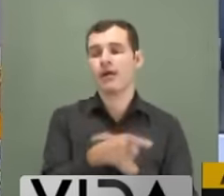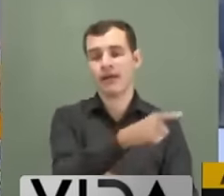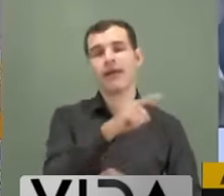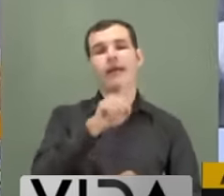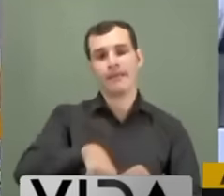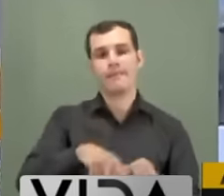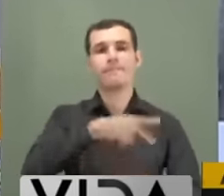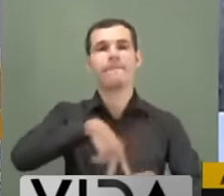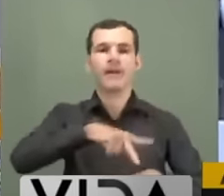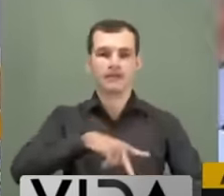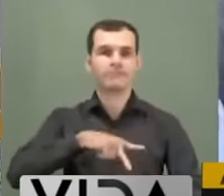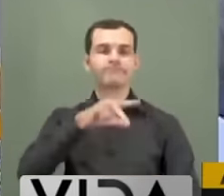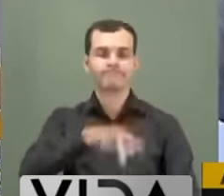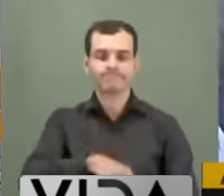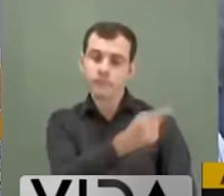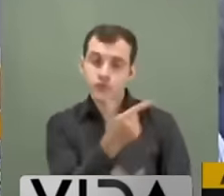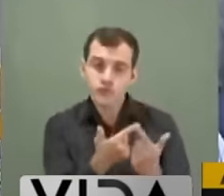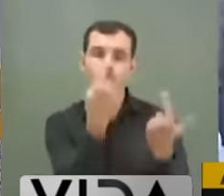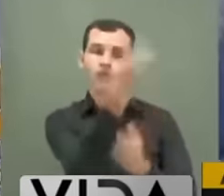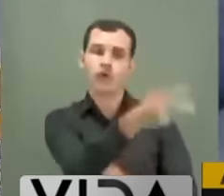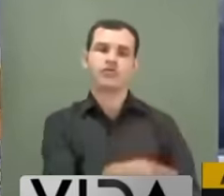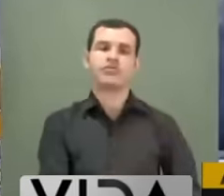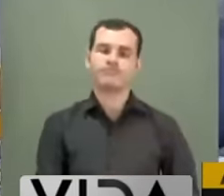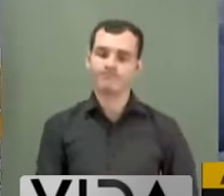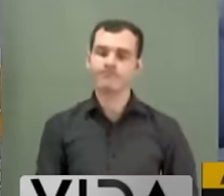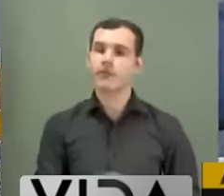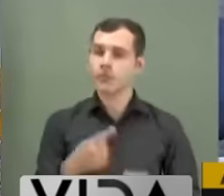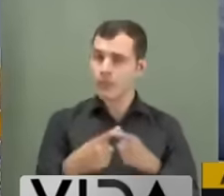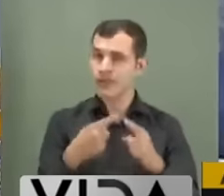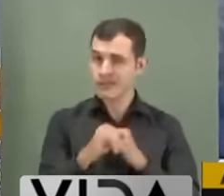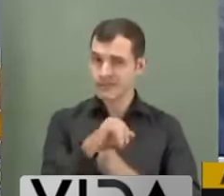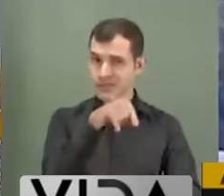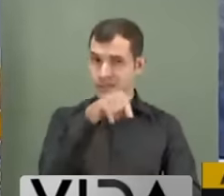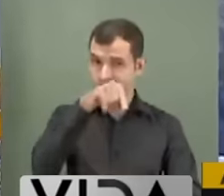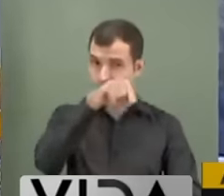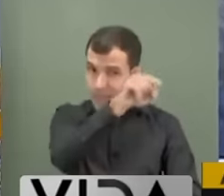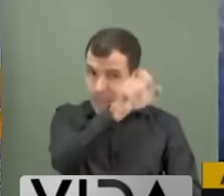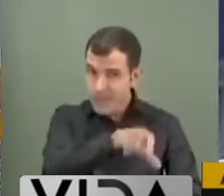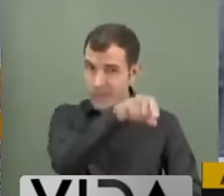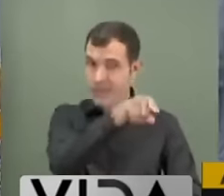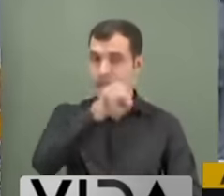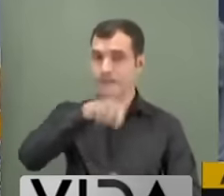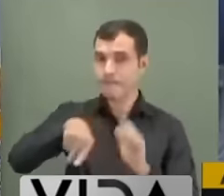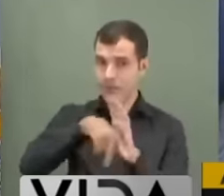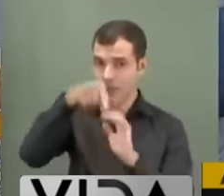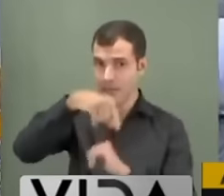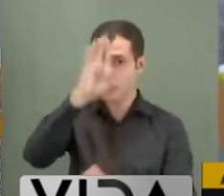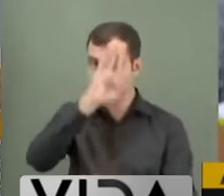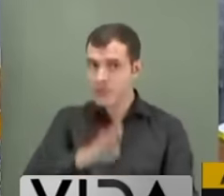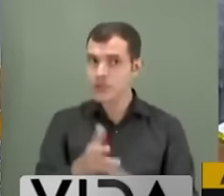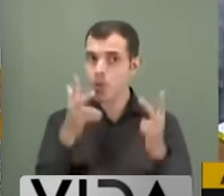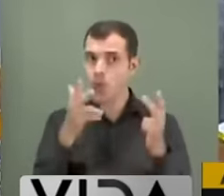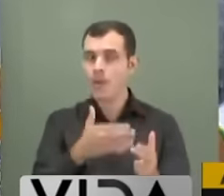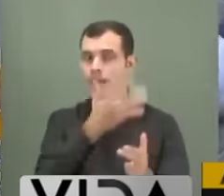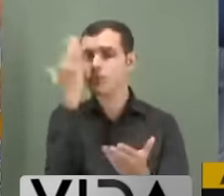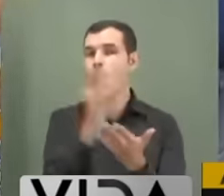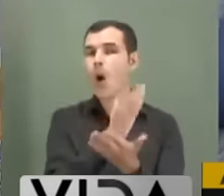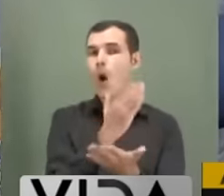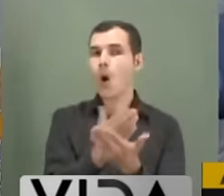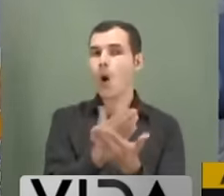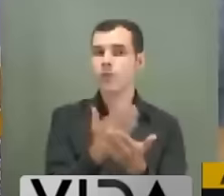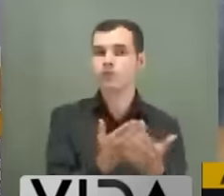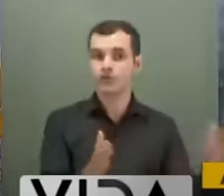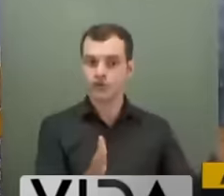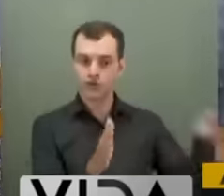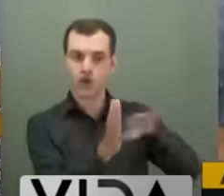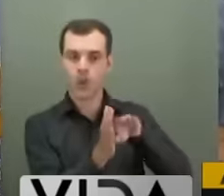A sorte dele é porque ele é português. Porque se fosse um brasileiro, como alguns que chegaram, foram